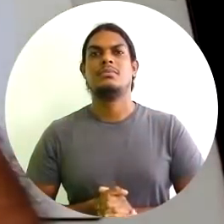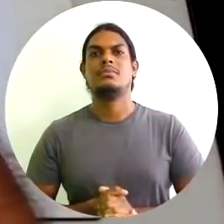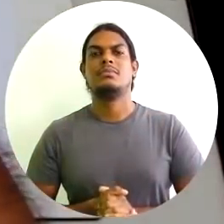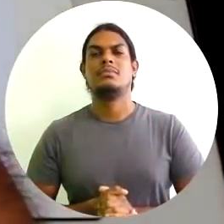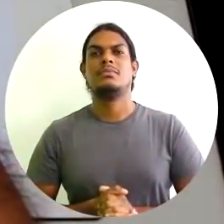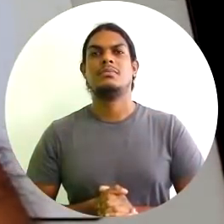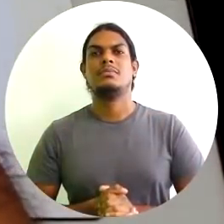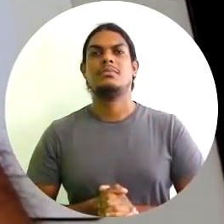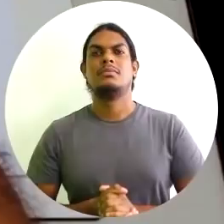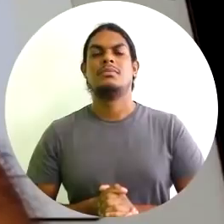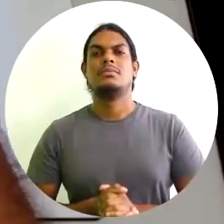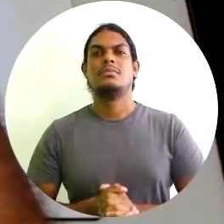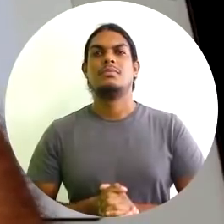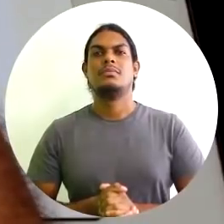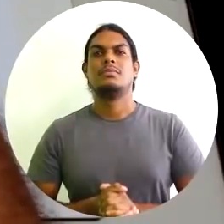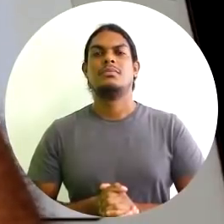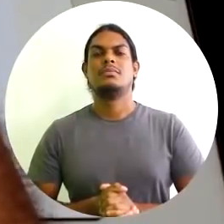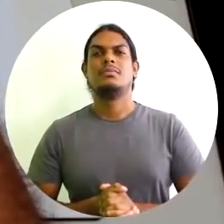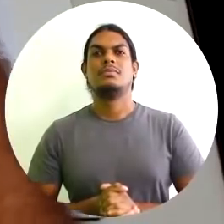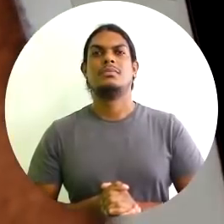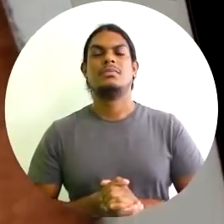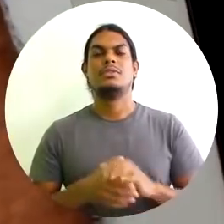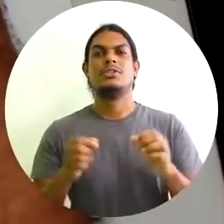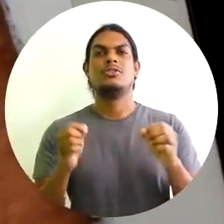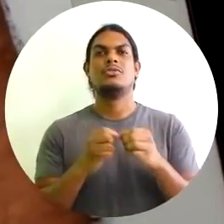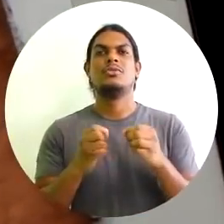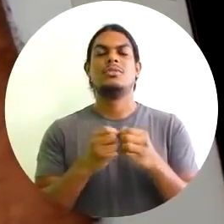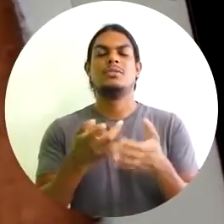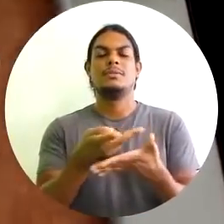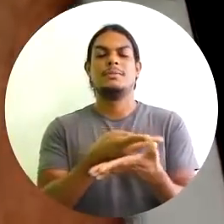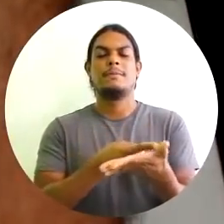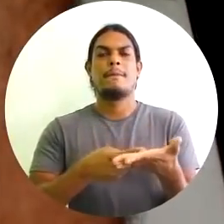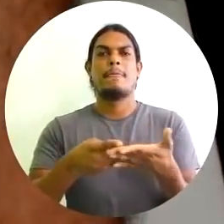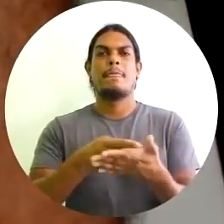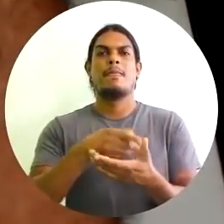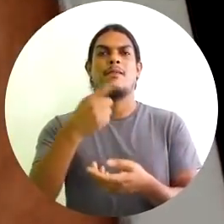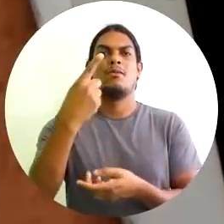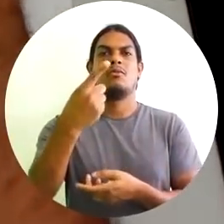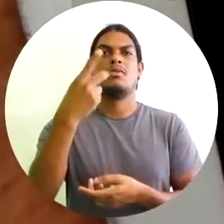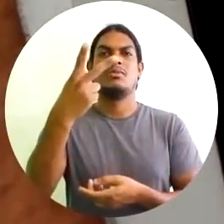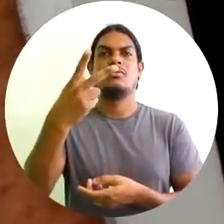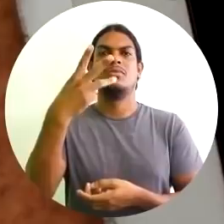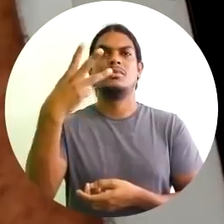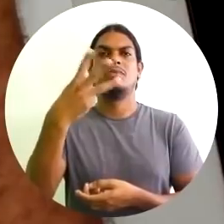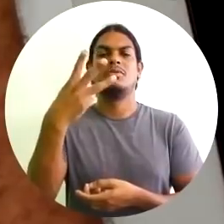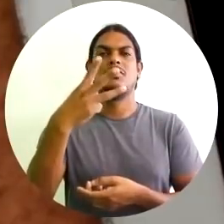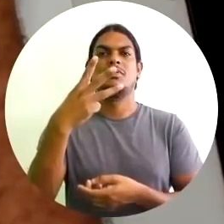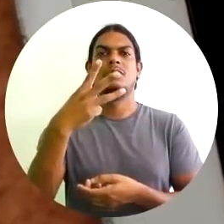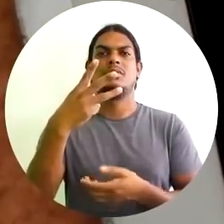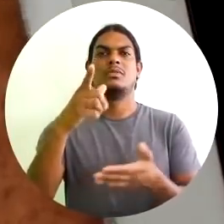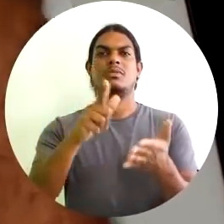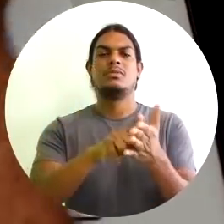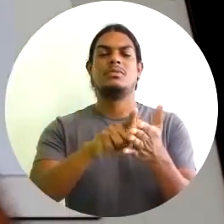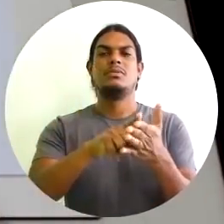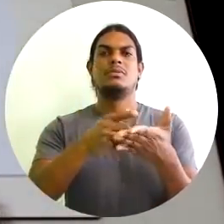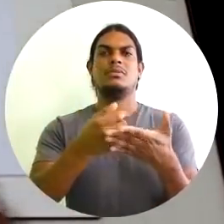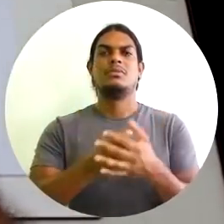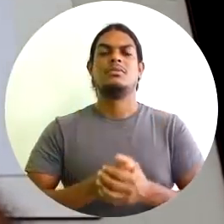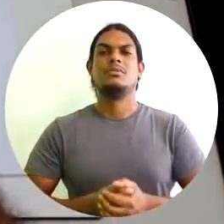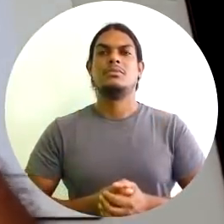Vou fazer a perspectiva com uma fuga, 2 fugas e 3 fugas, sem auxílio do